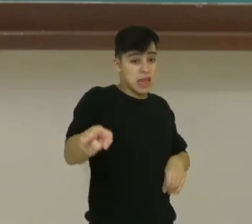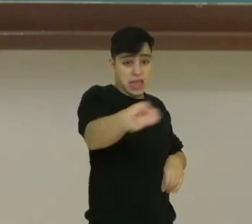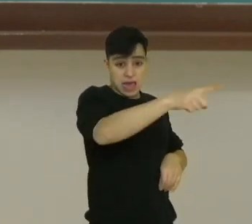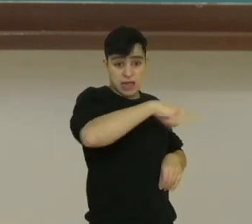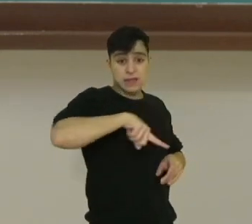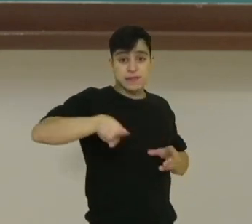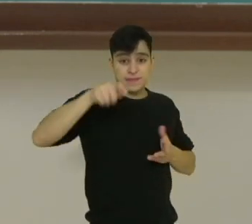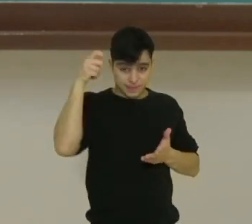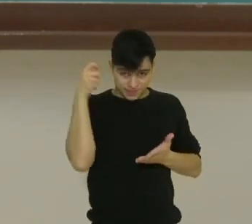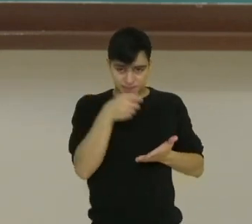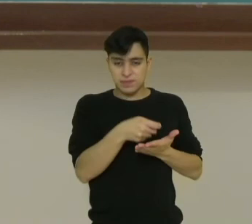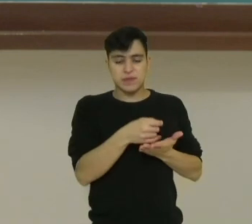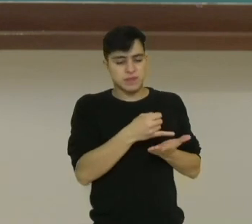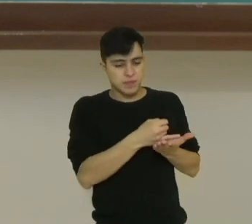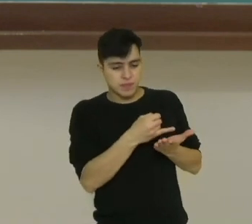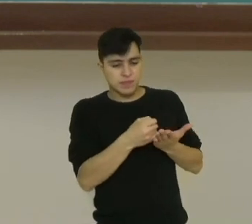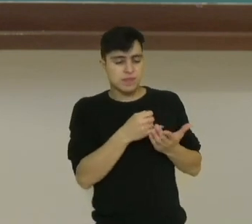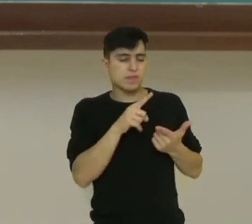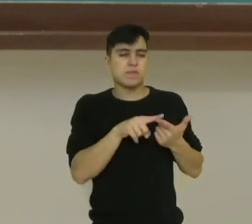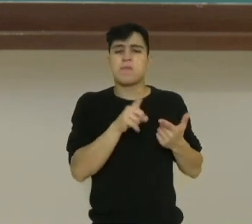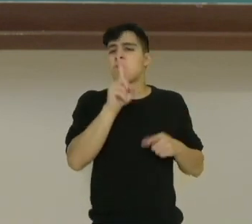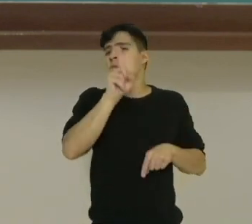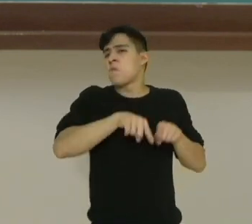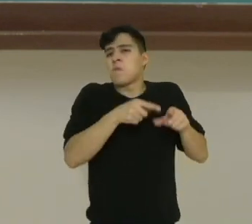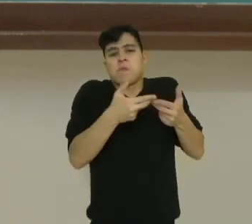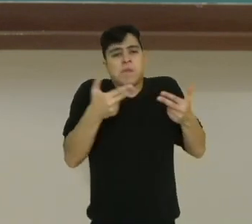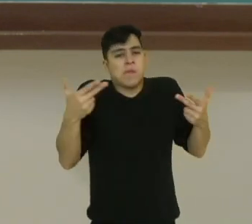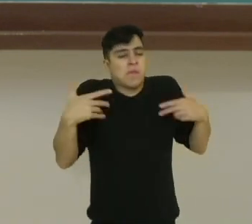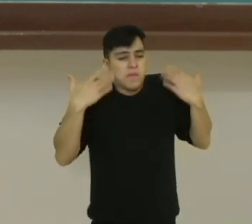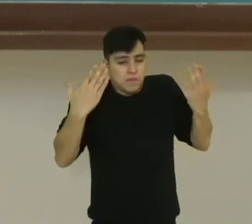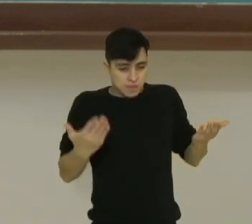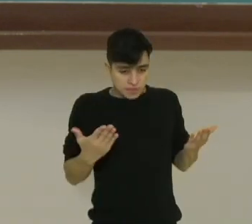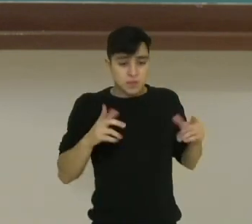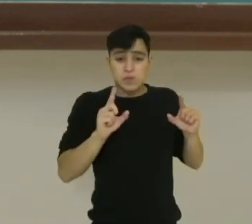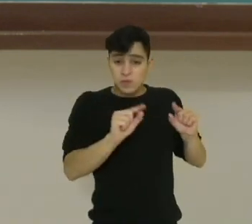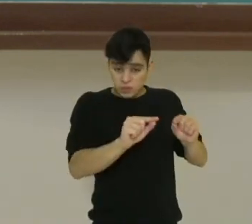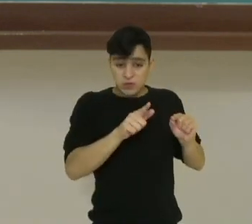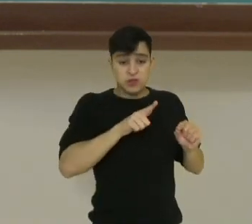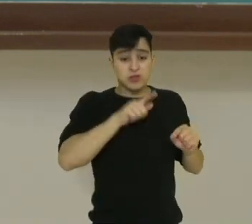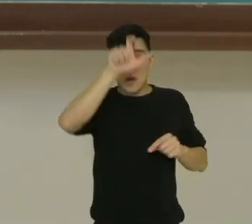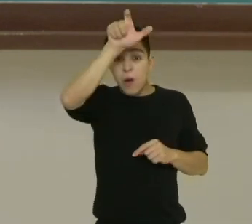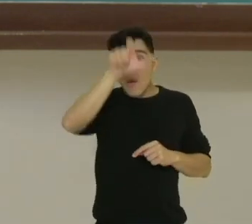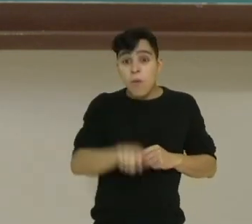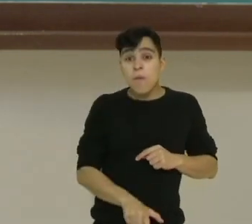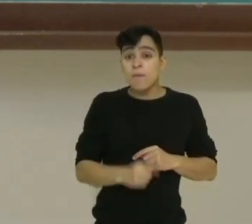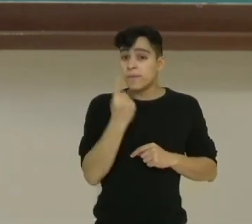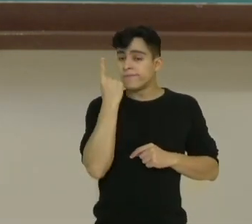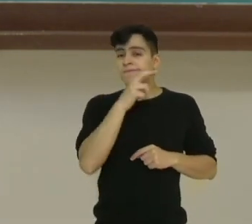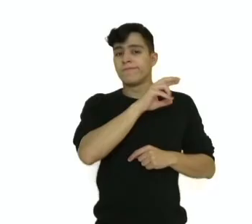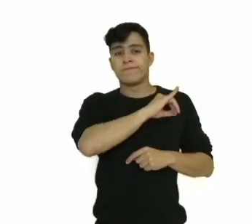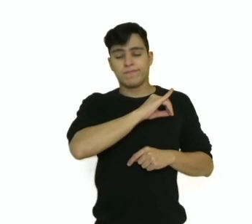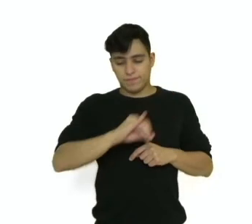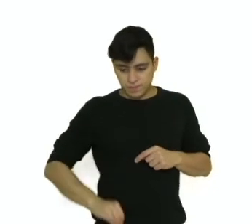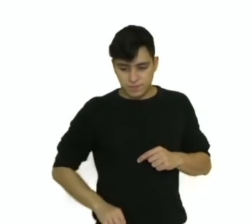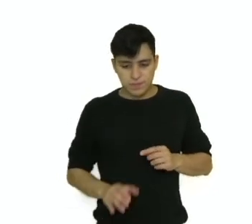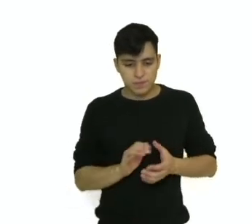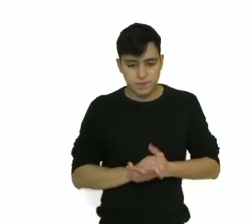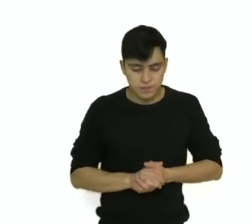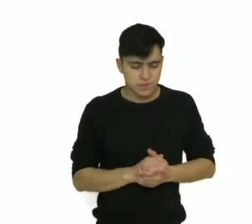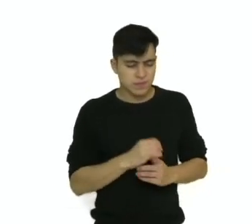impostos, né, ou em mercadorias ou em produtos agrícolas, e havia um imperador, né? Então veja, a sociedade